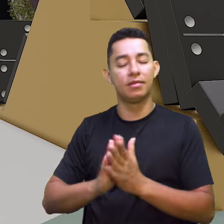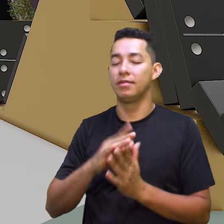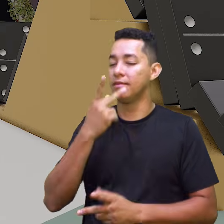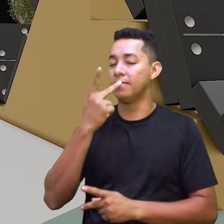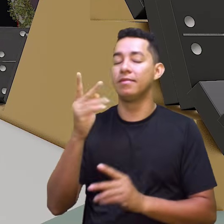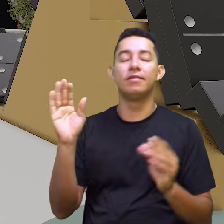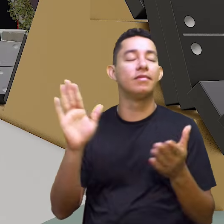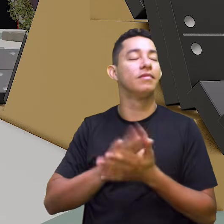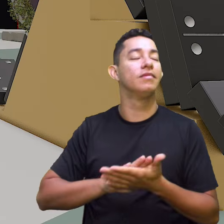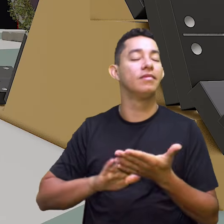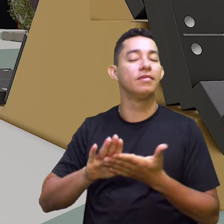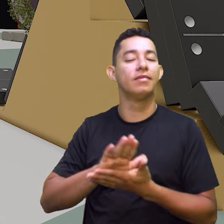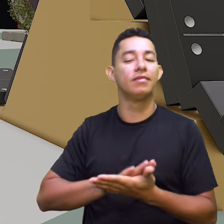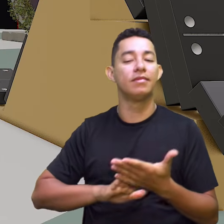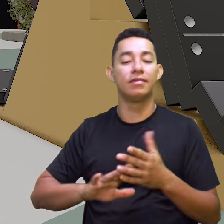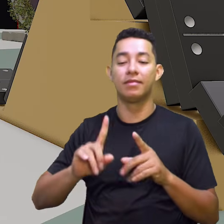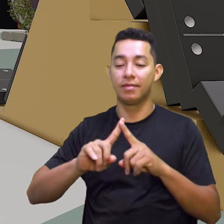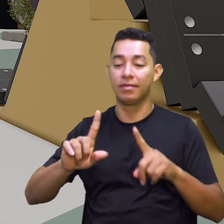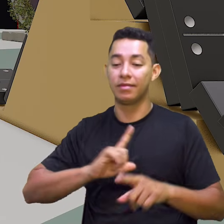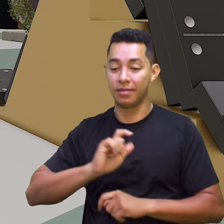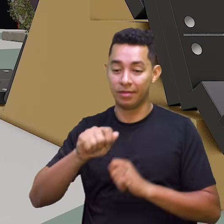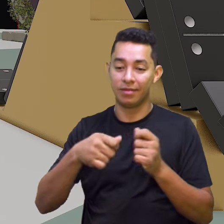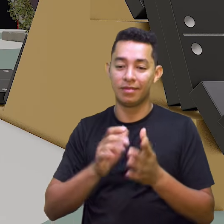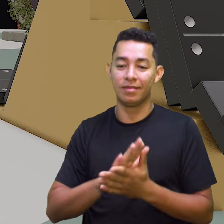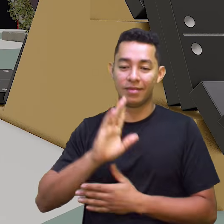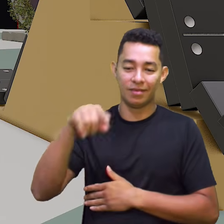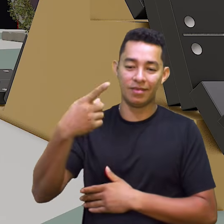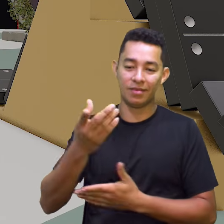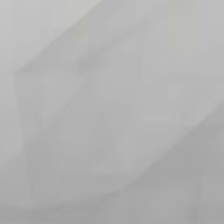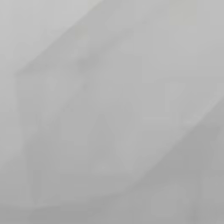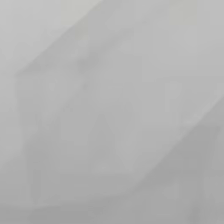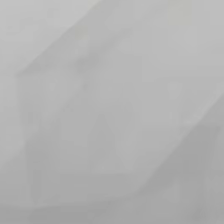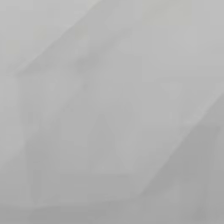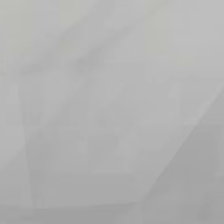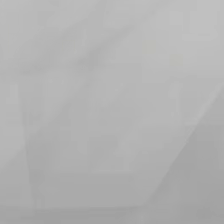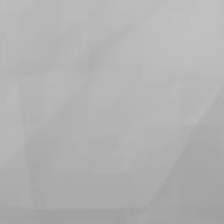não vou dizer nada, mas haverá sinais. Até a próxima aula.